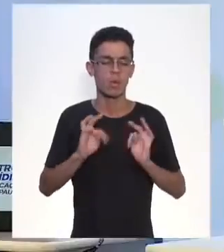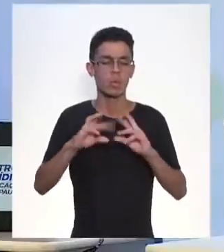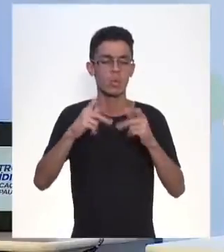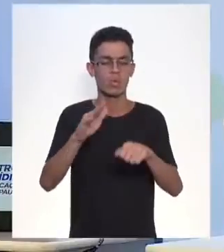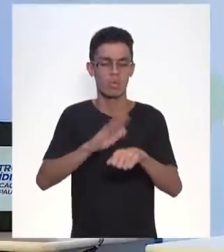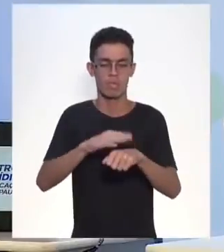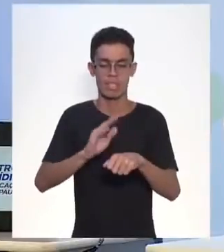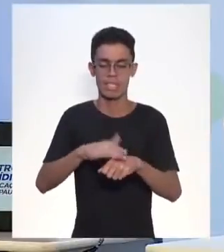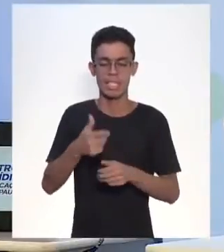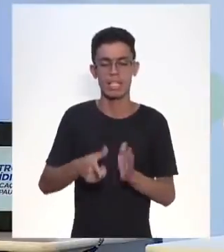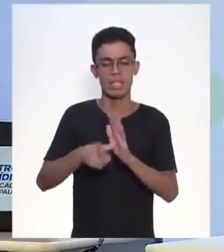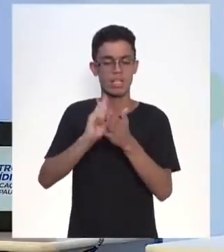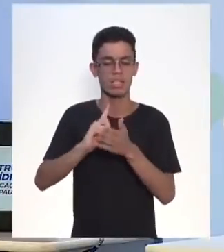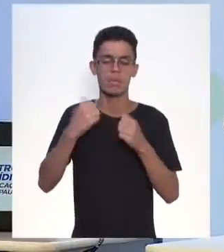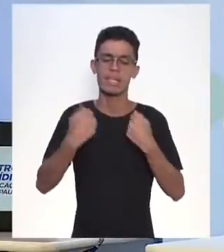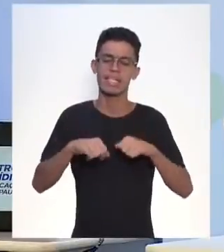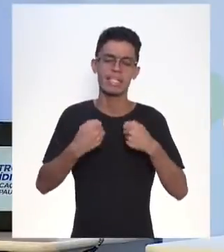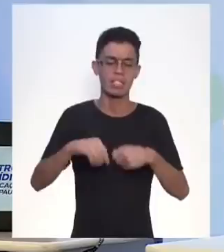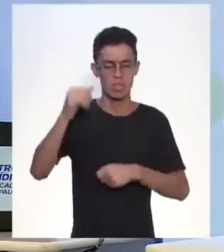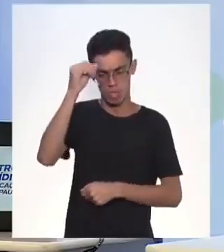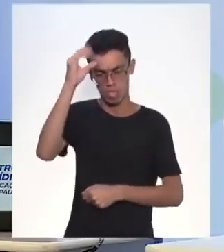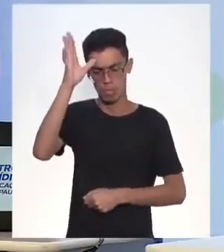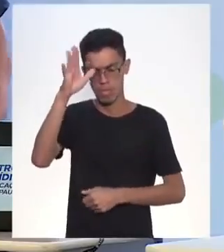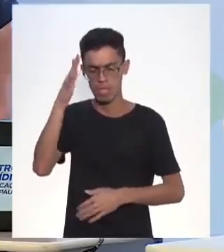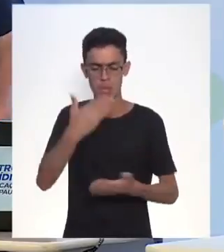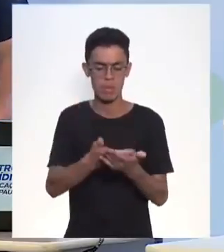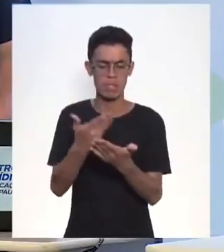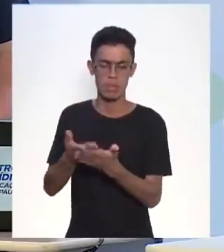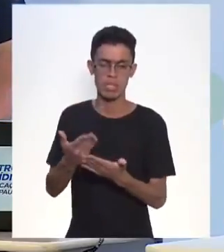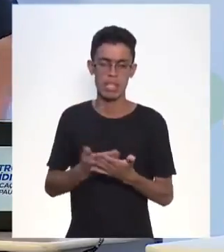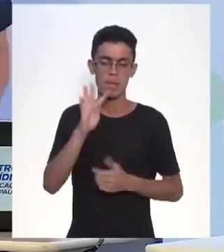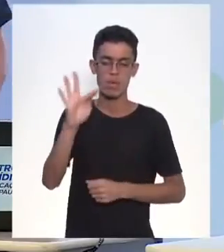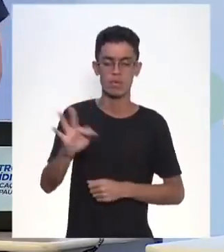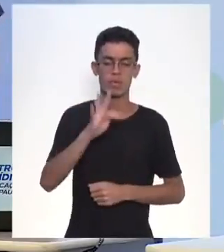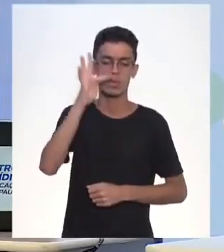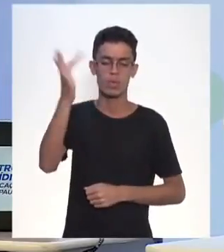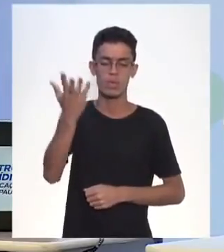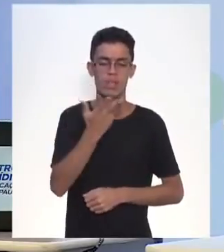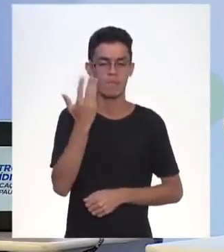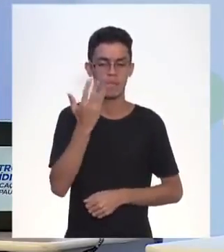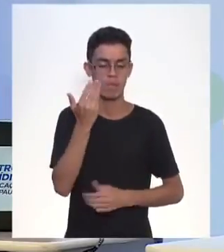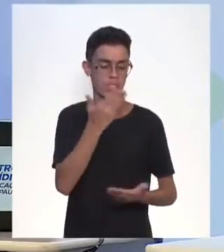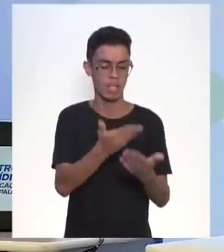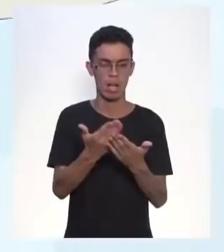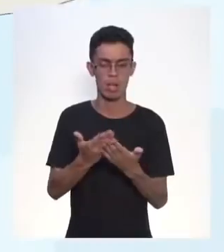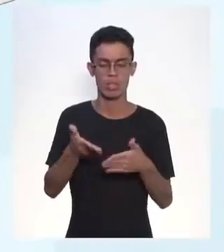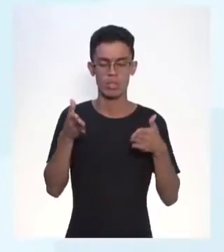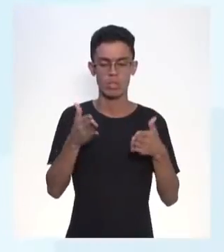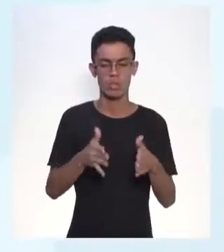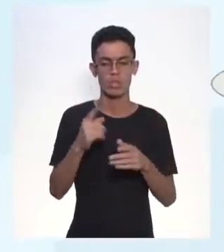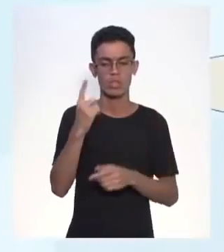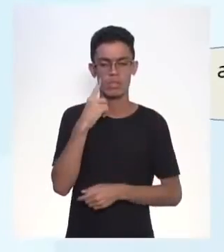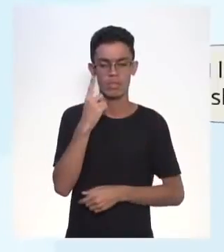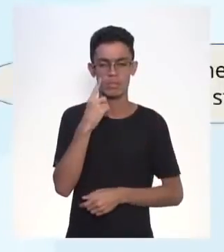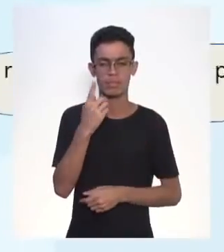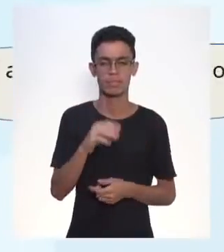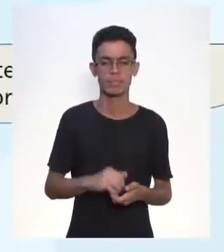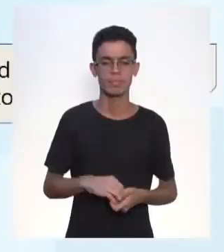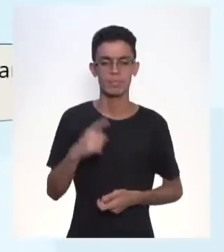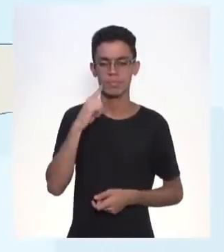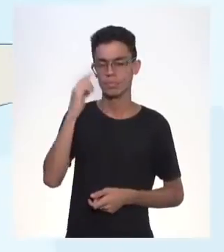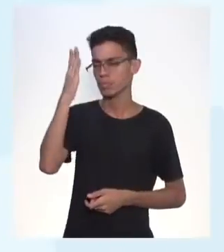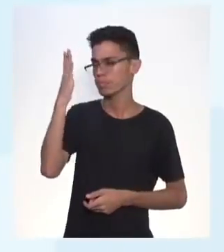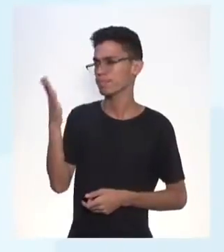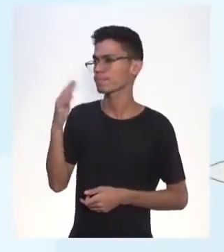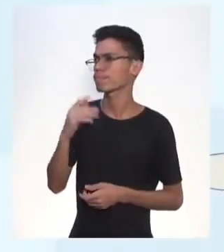se eu me preparar antes, fica mais fácil. Tudo bem? Então, ó, na aulinha de hoje, o que nós vimos? We reviewed the